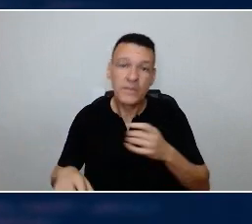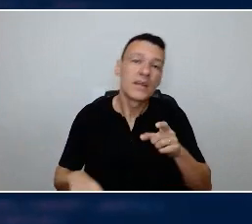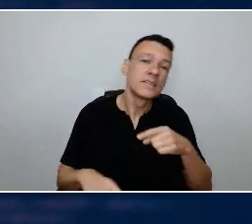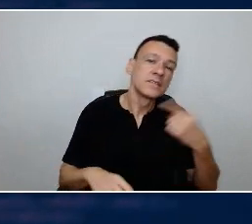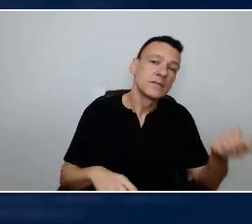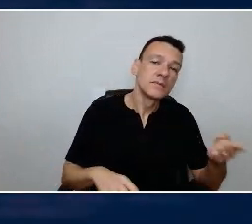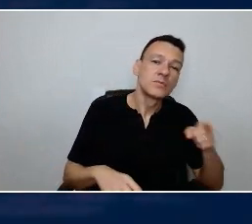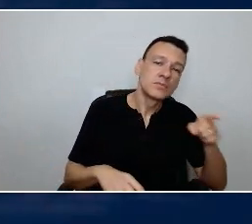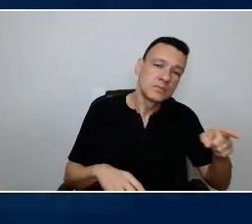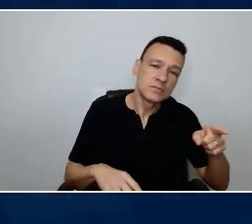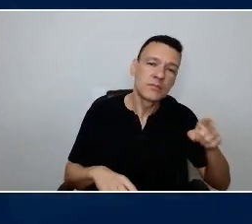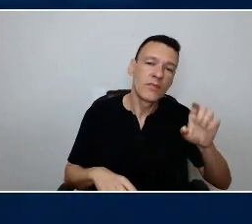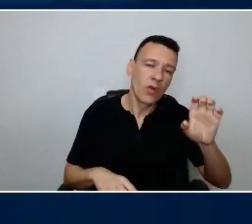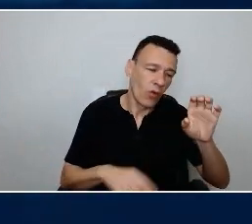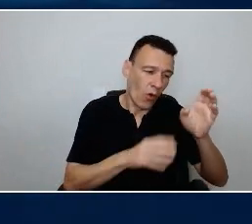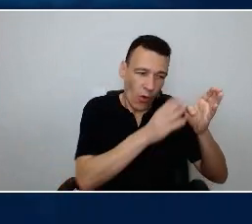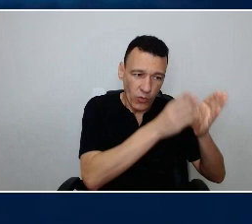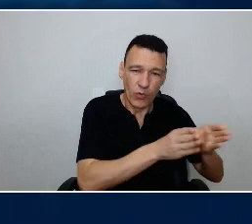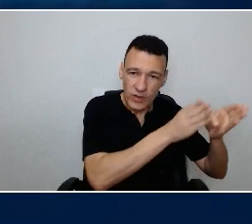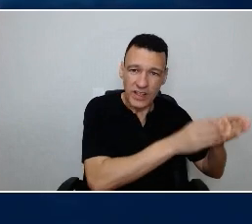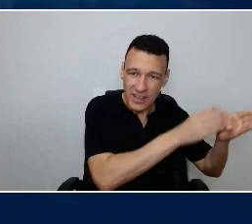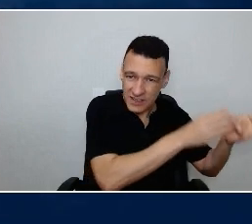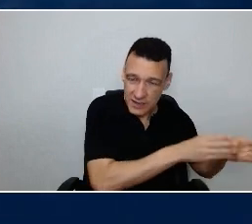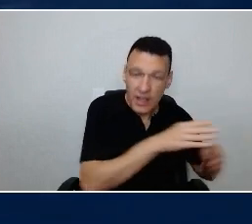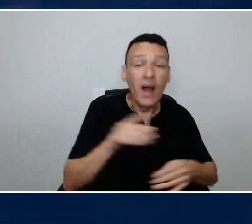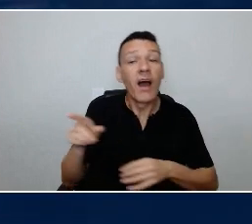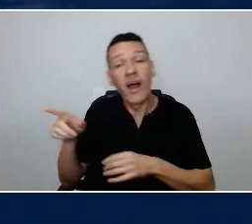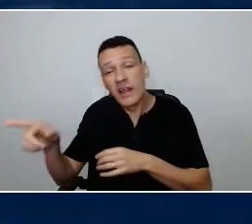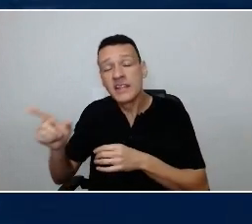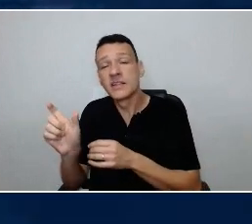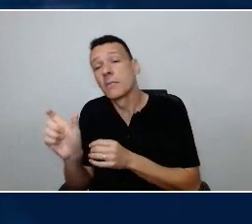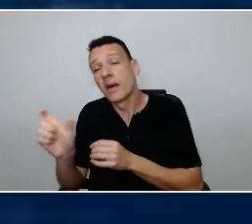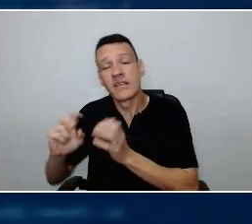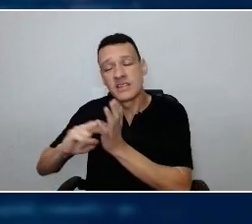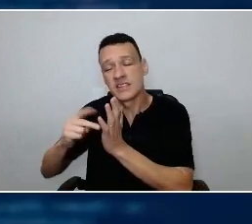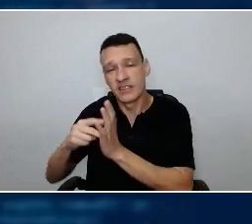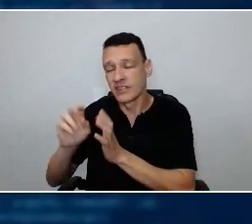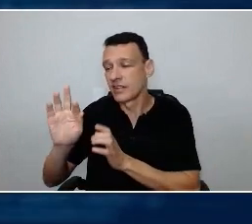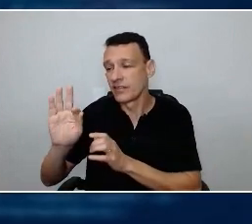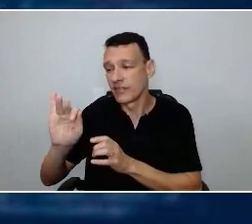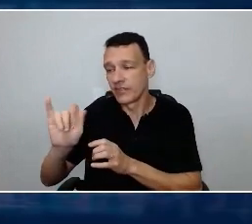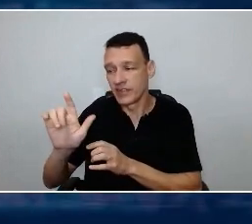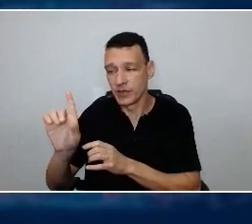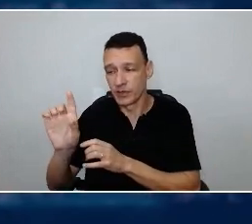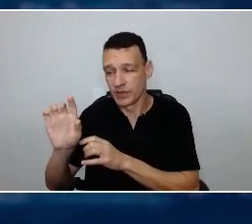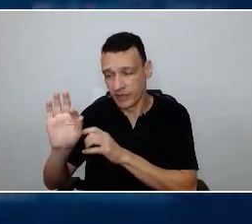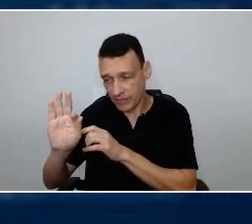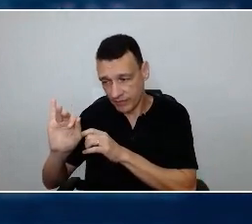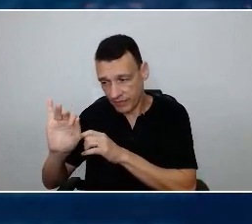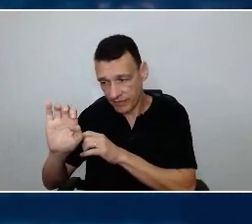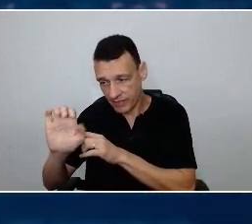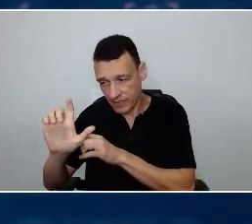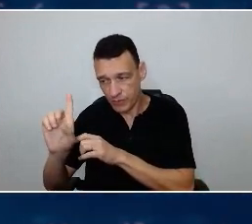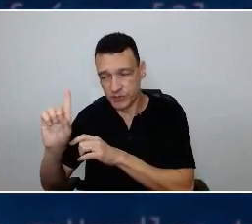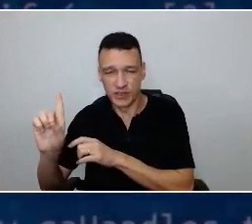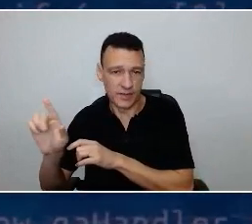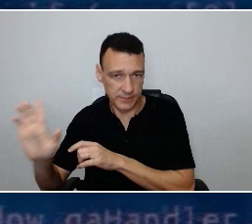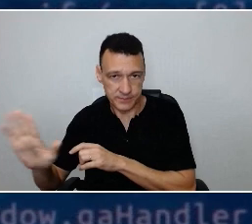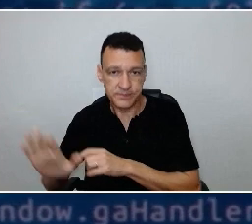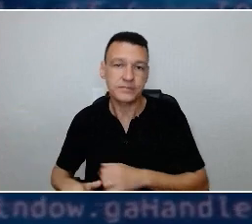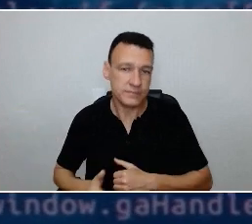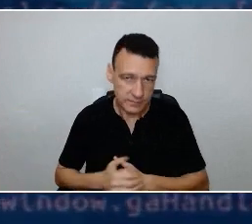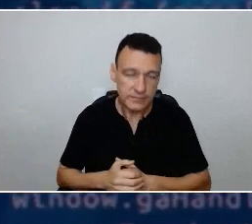e a gente vai entender um pouquinho mais lá pro final o que que são os Fields estratégia de acesso a dados isso aqui é muito importante